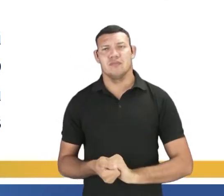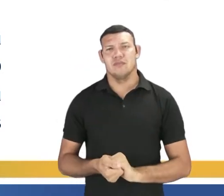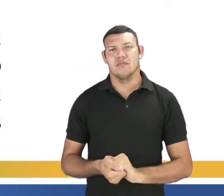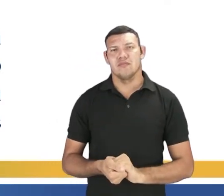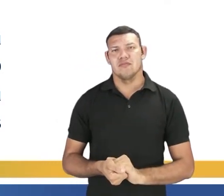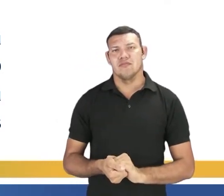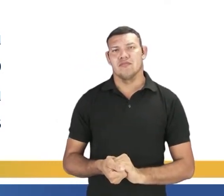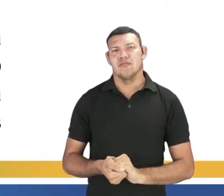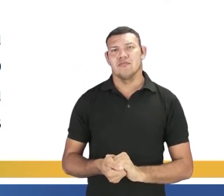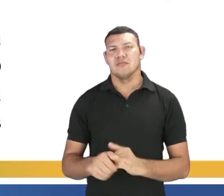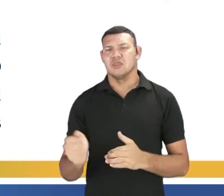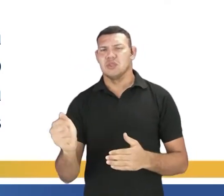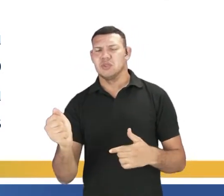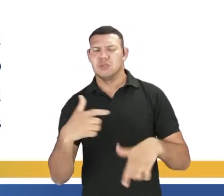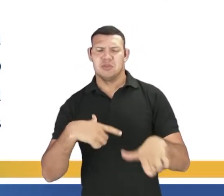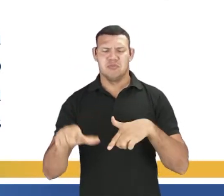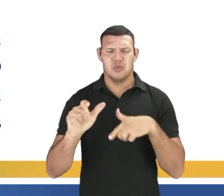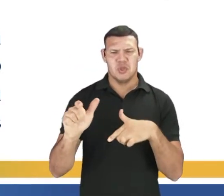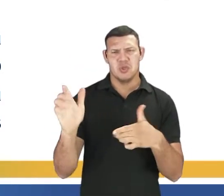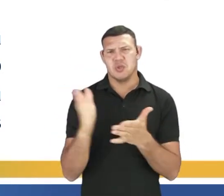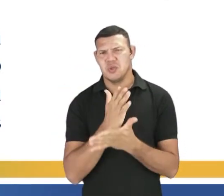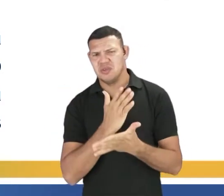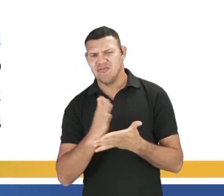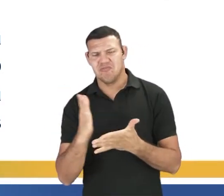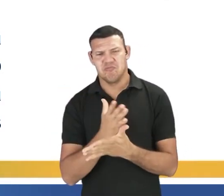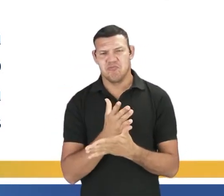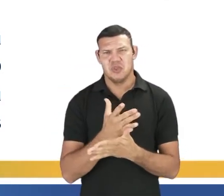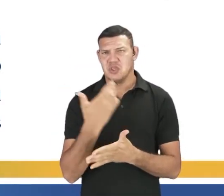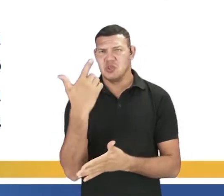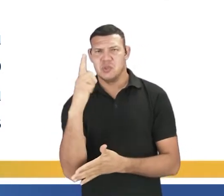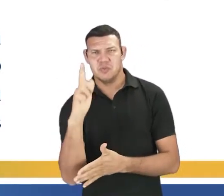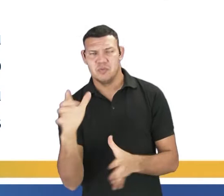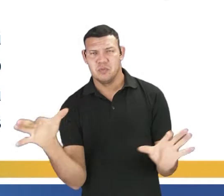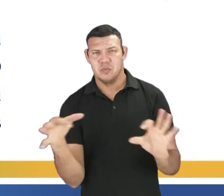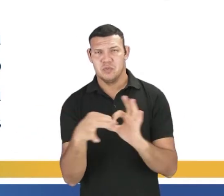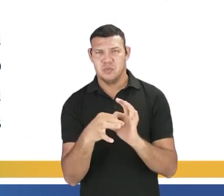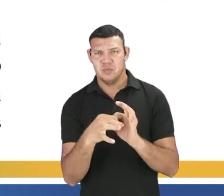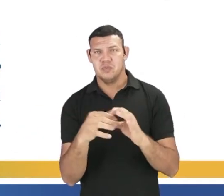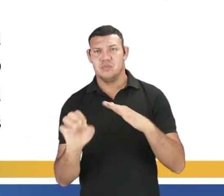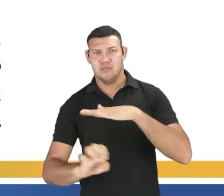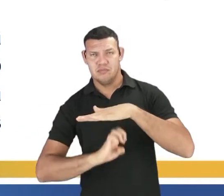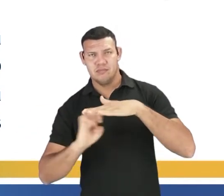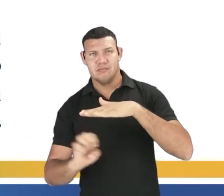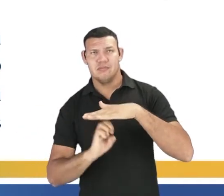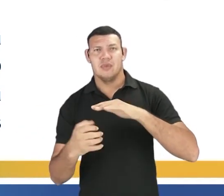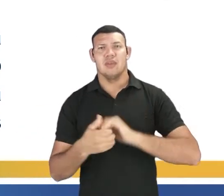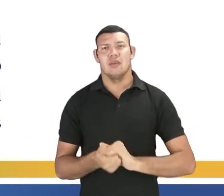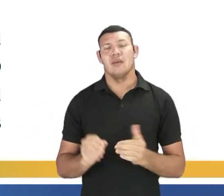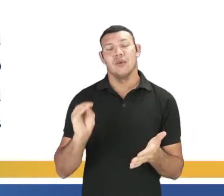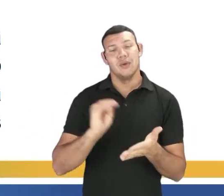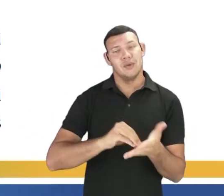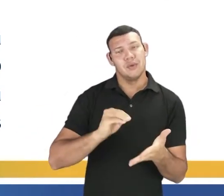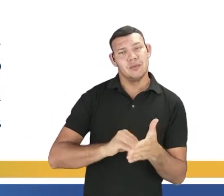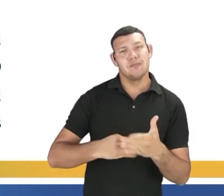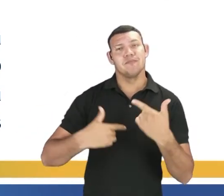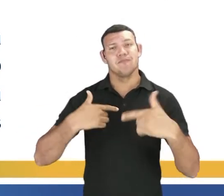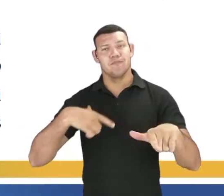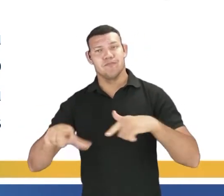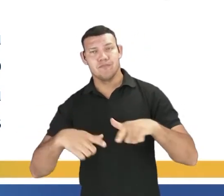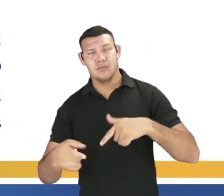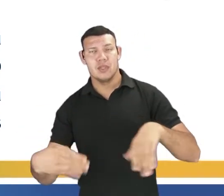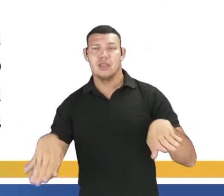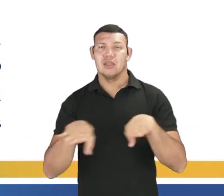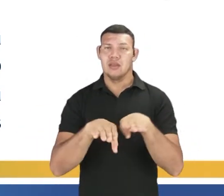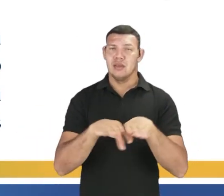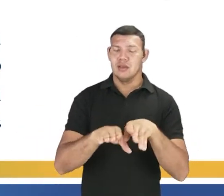essas que a pessoa desempenha ou desenvolve sem ter esse vínculo. Além do emprego, a falta de emprego e o subemprego, nós